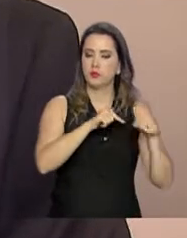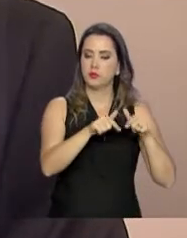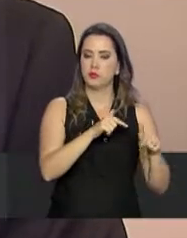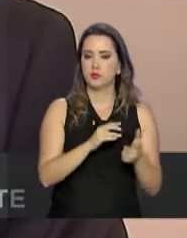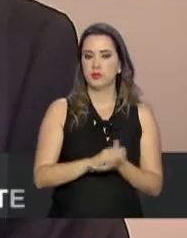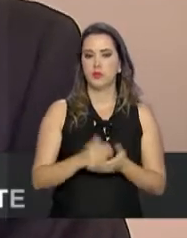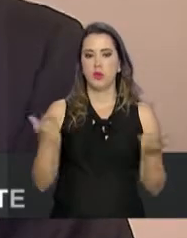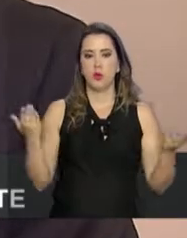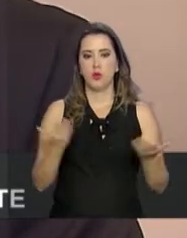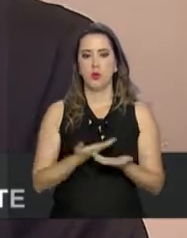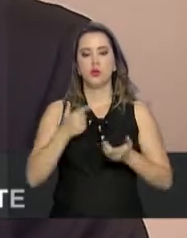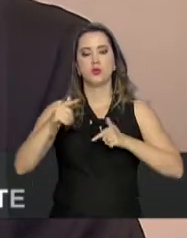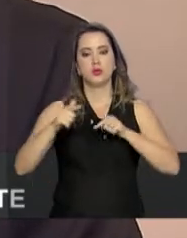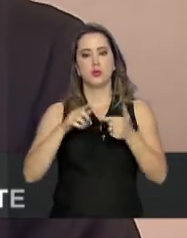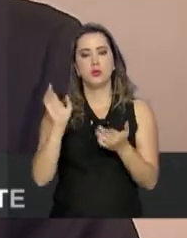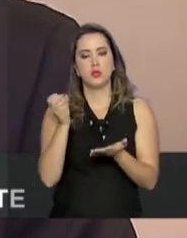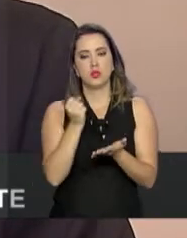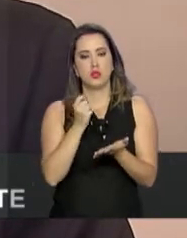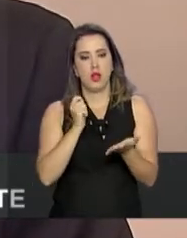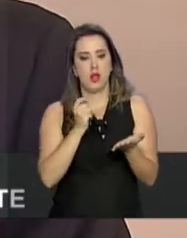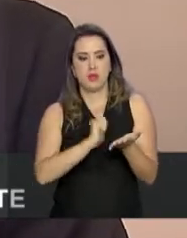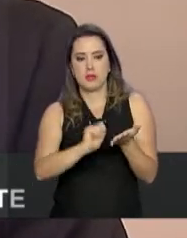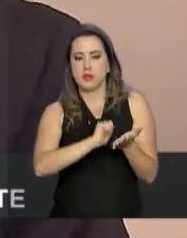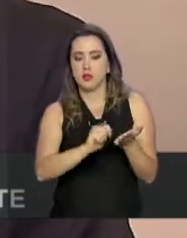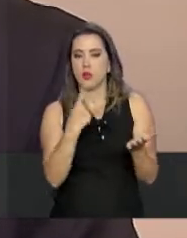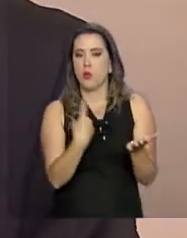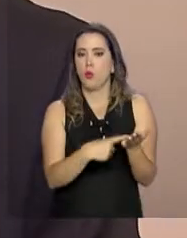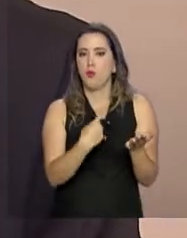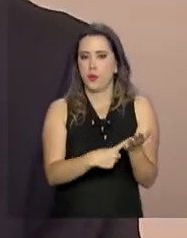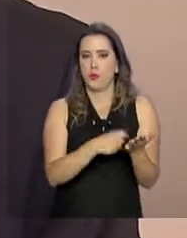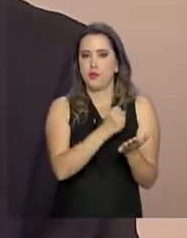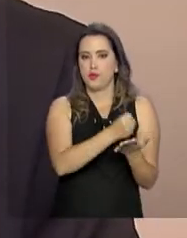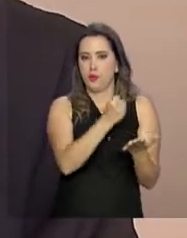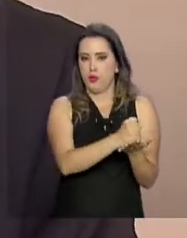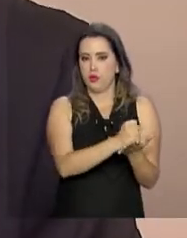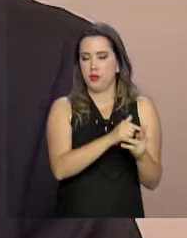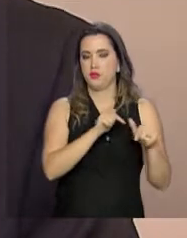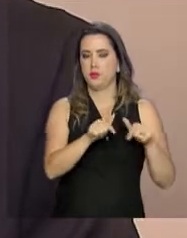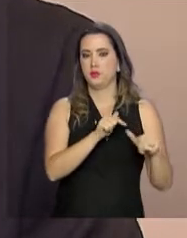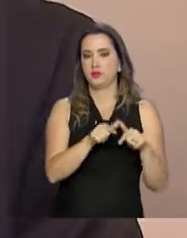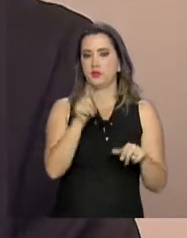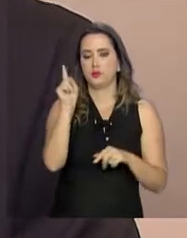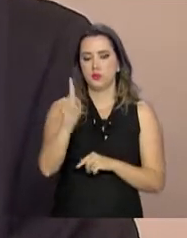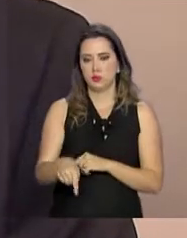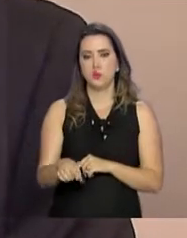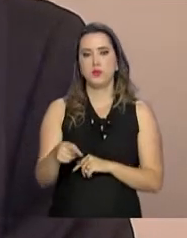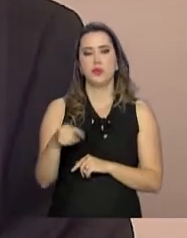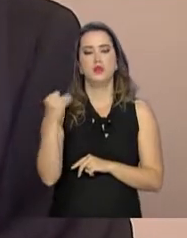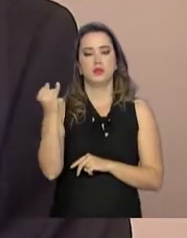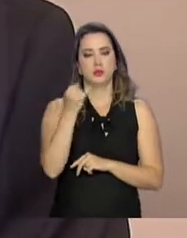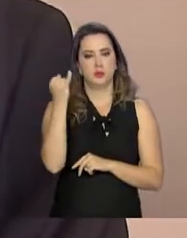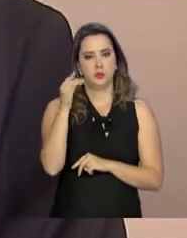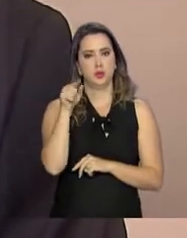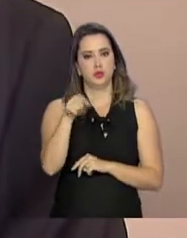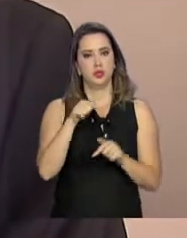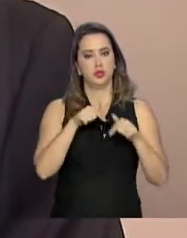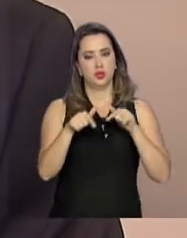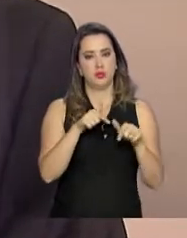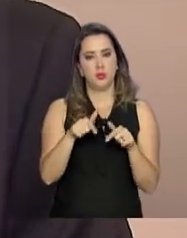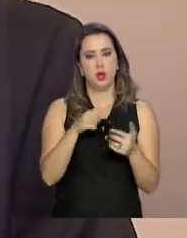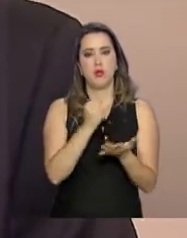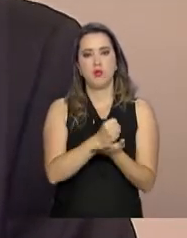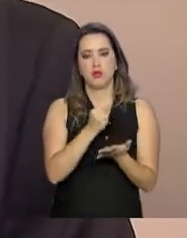questão do trabalho intermitente ele já assinou contrato de trabalho com o trabalho intermitente é uma forma de emprego formal